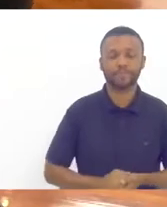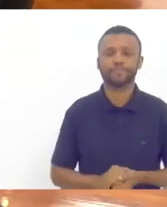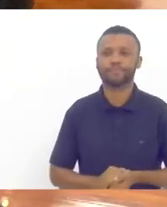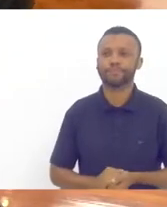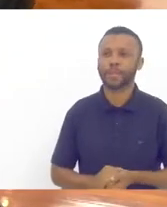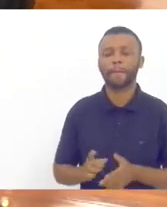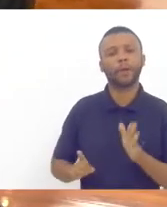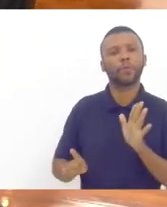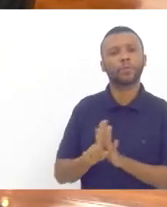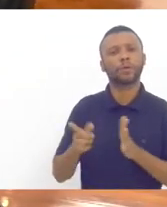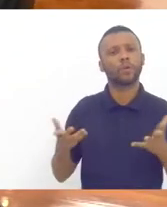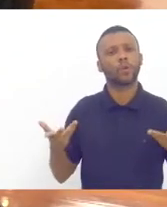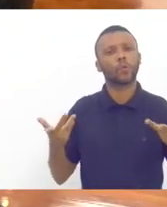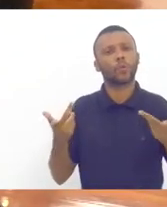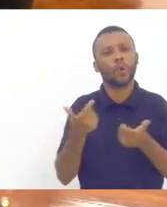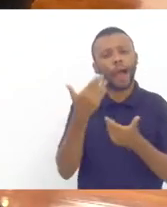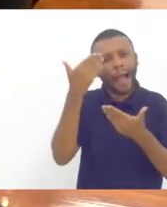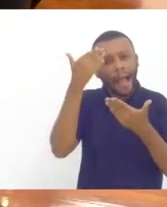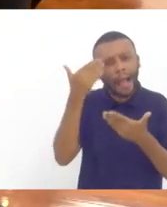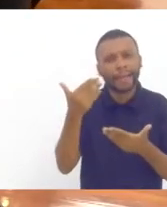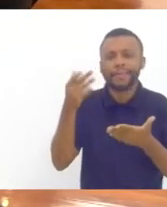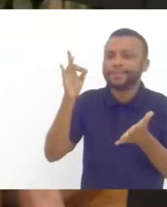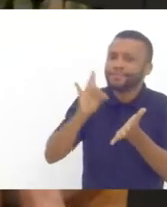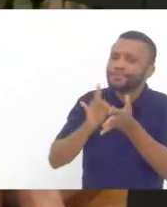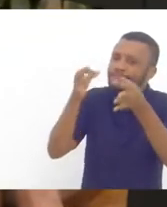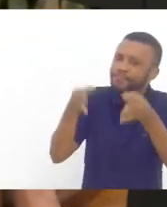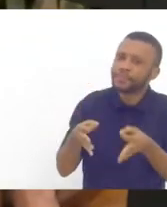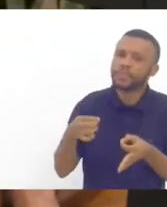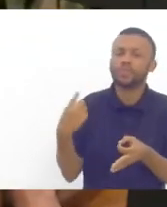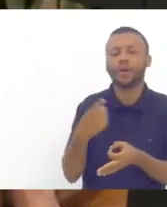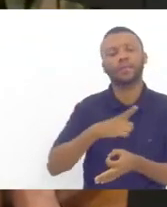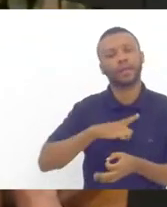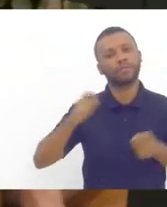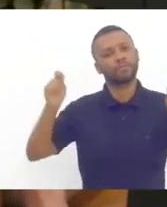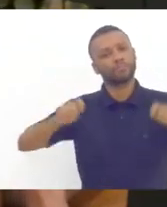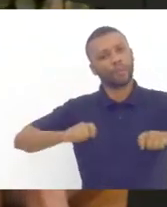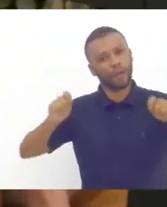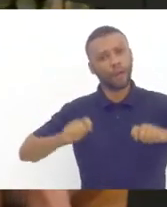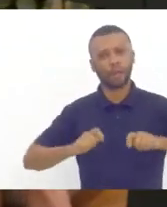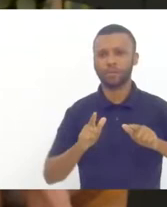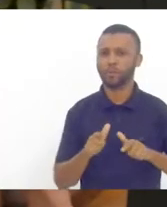Valdec, agradeço por ela. Exatamente, a gente tem toda a condição de fazer,